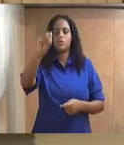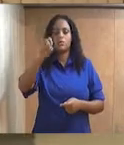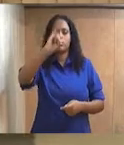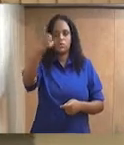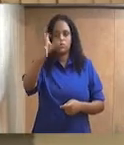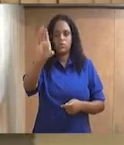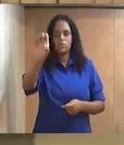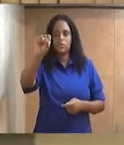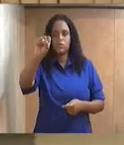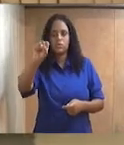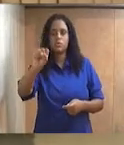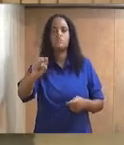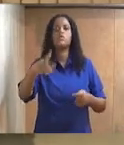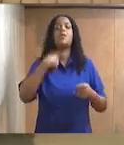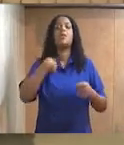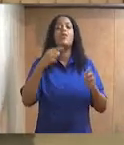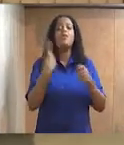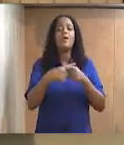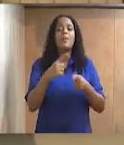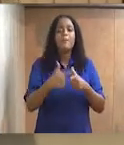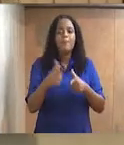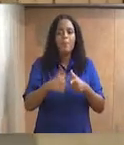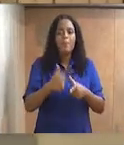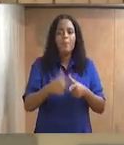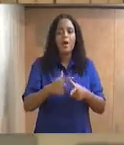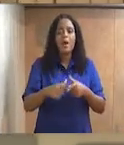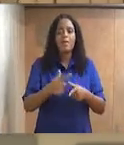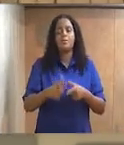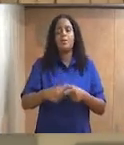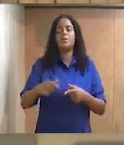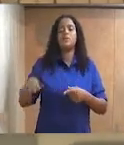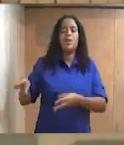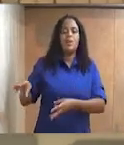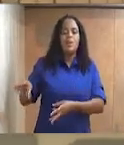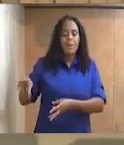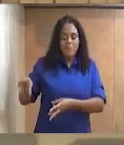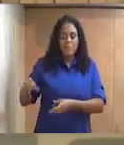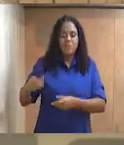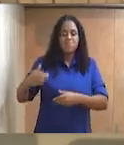ele fez um transplante de rins e teve um pequeno